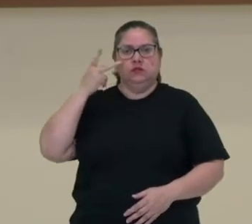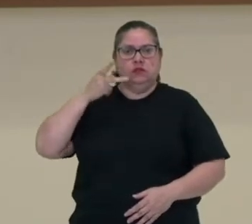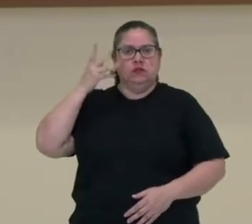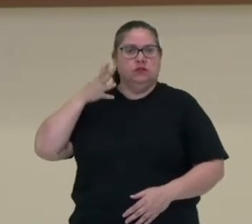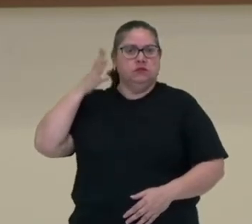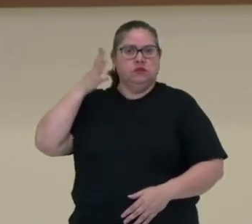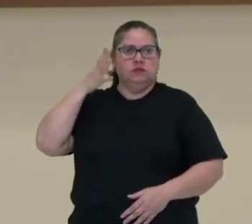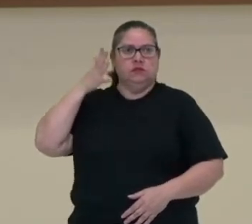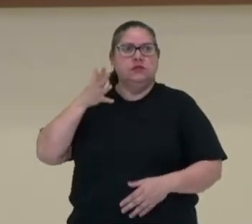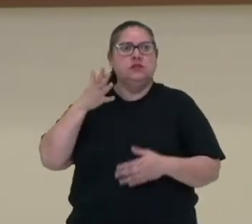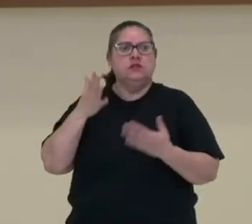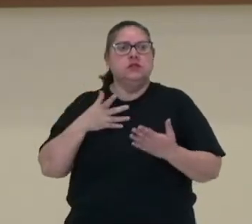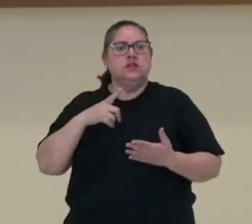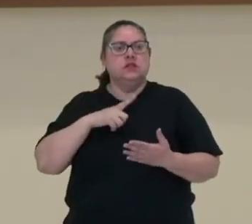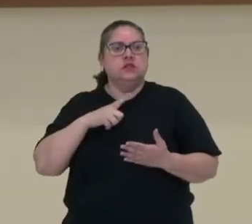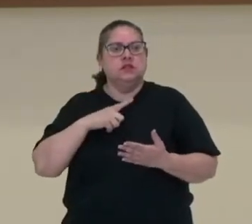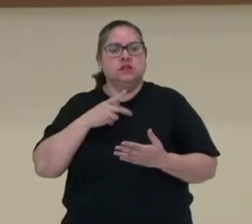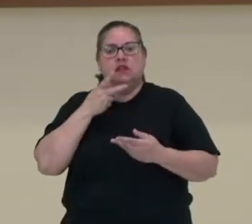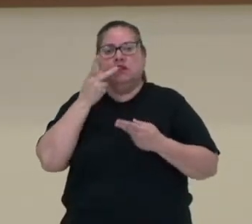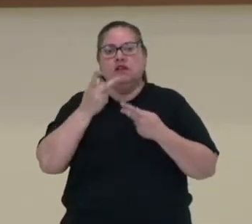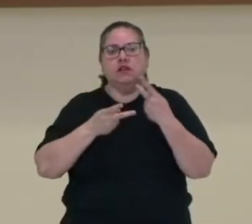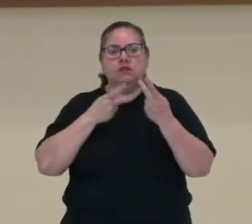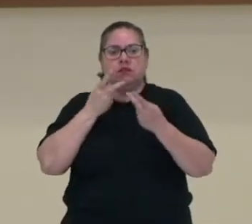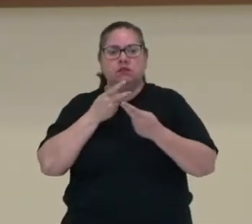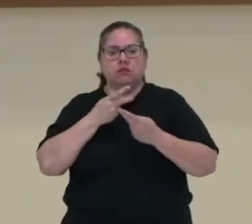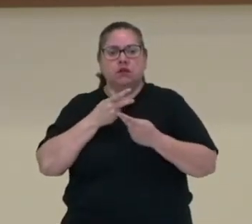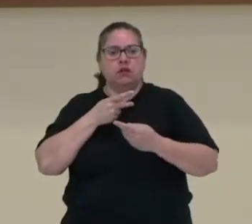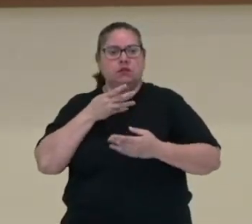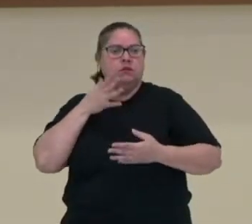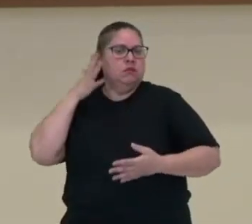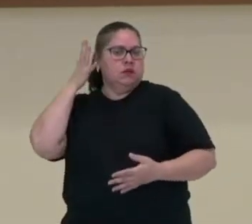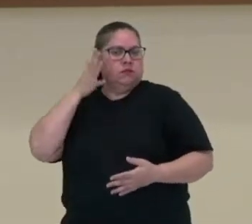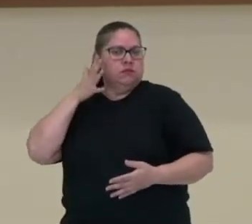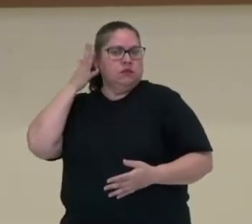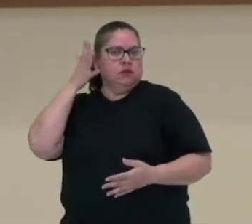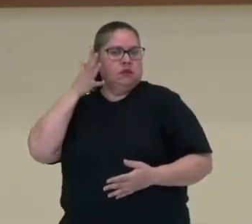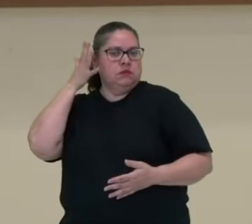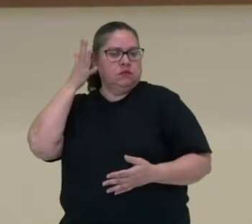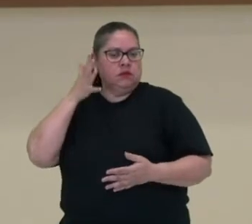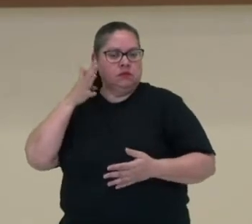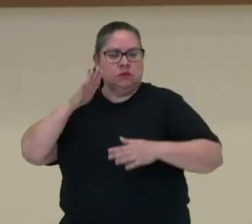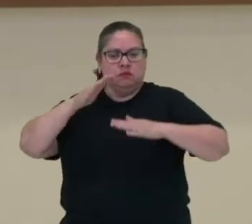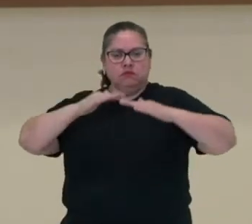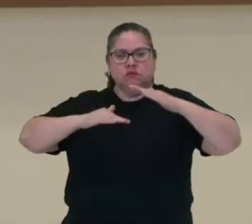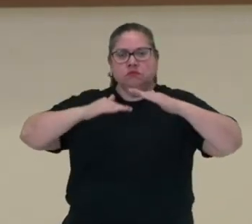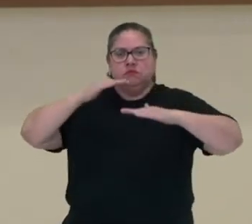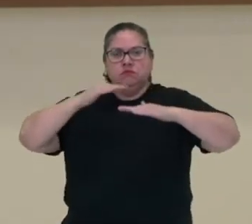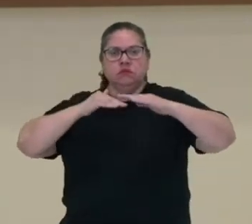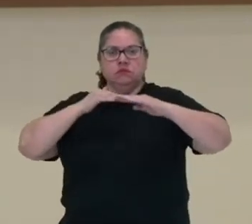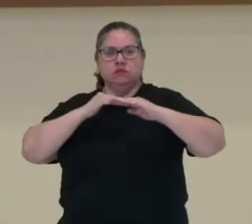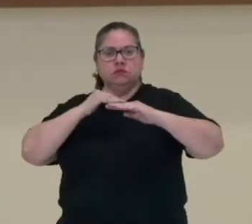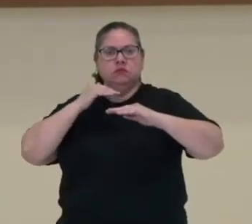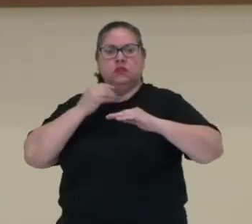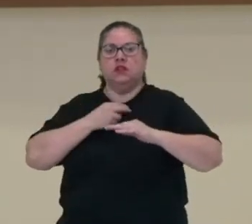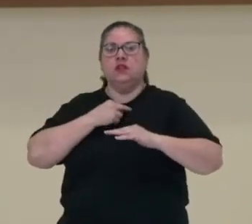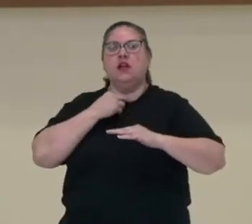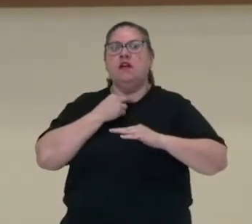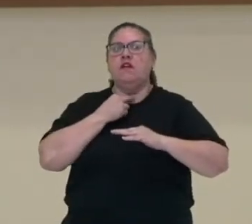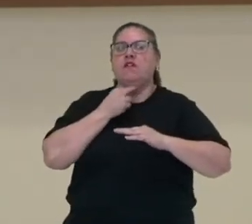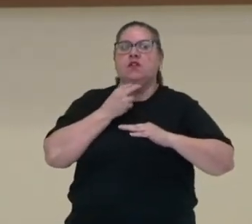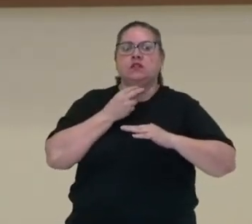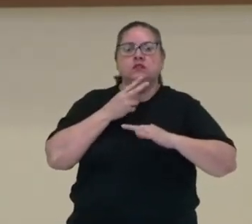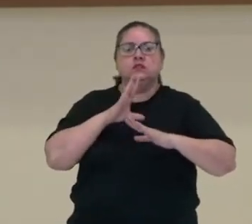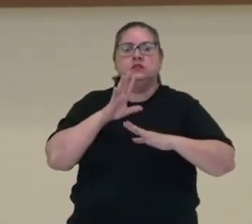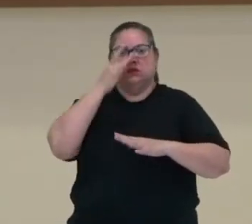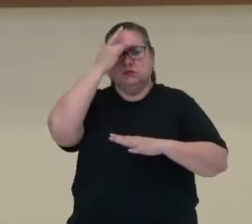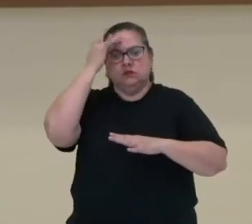Geralmente, os candidatos que têm uma fala, uma boa oratória, fazem essa alternância da voz, né? Convencem